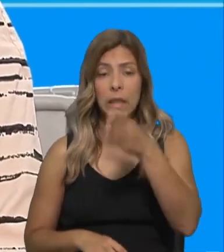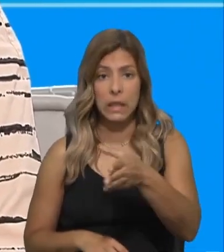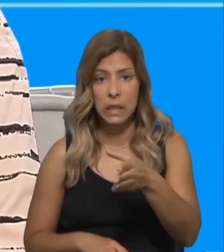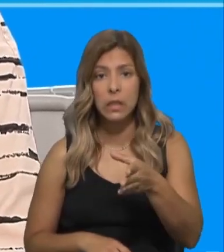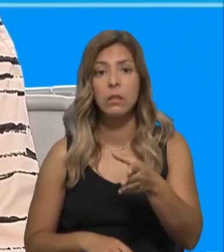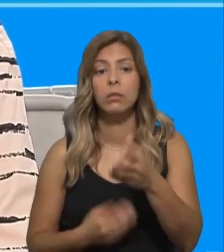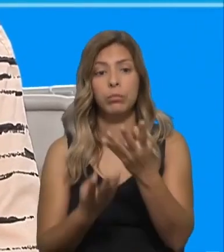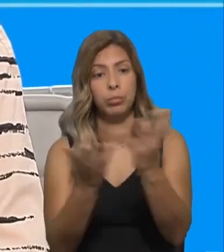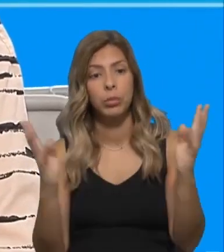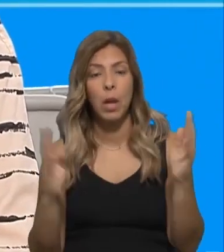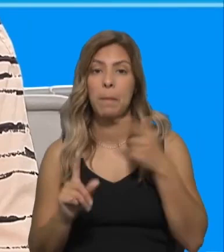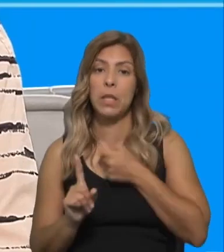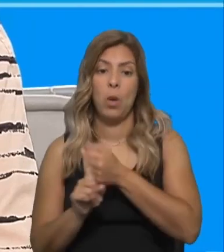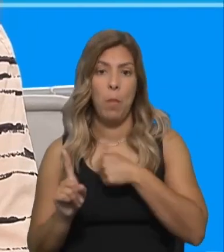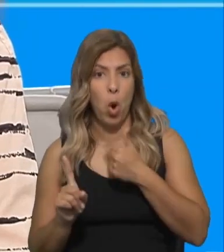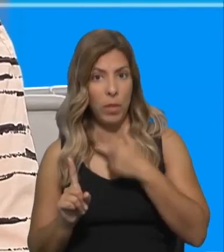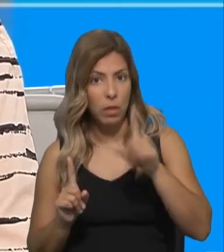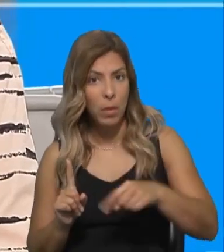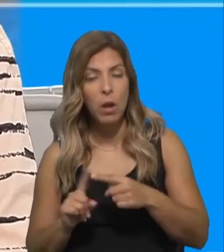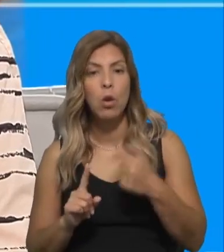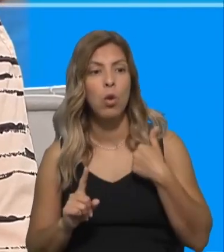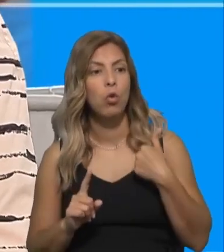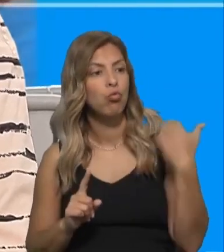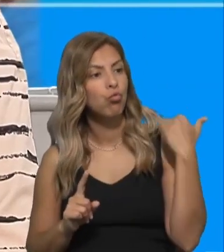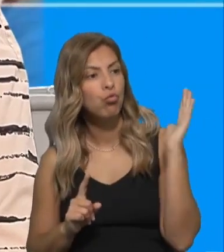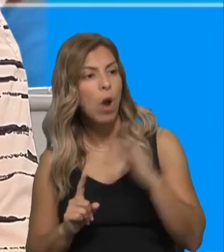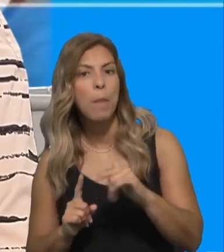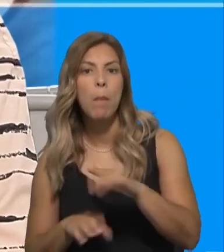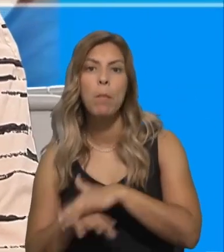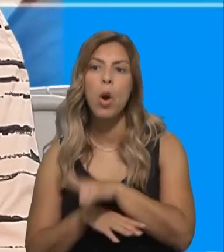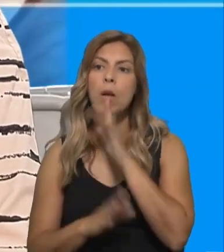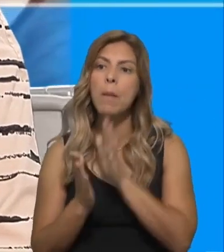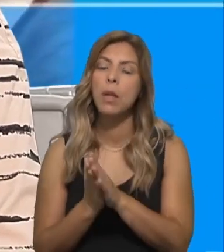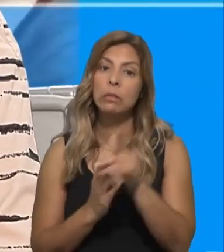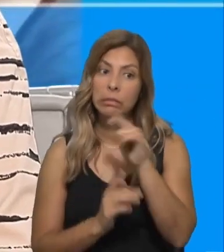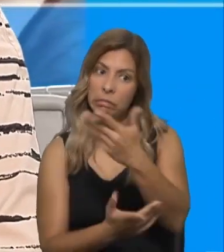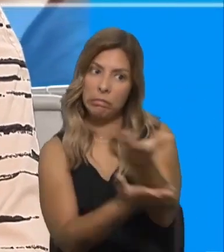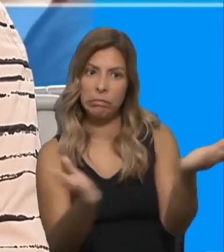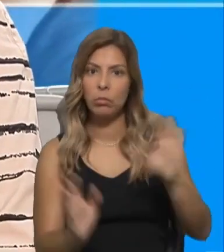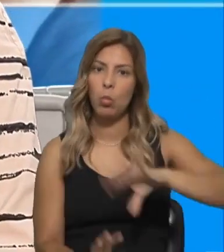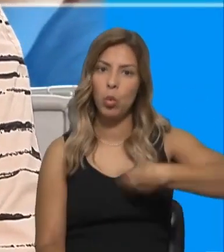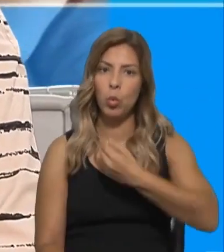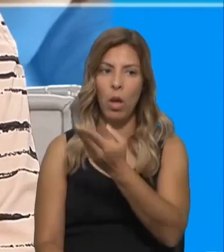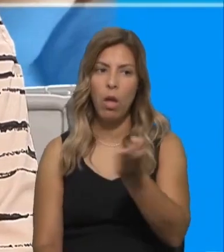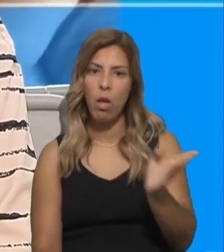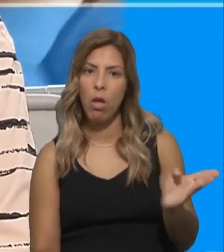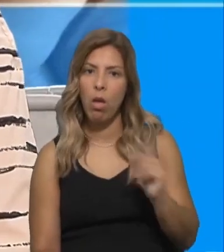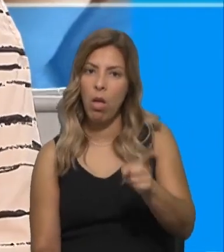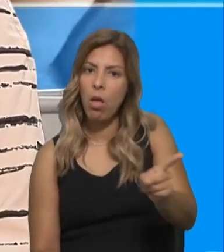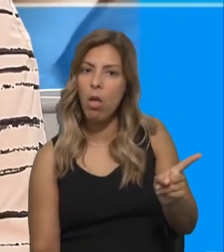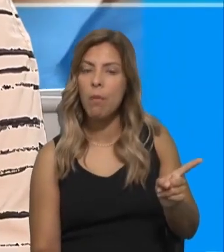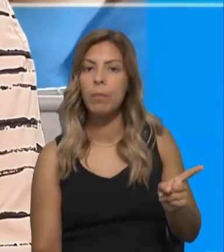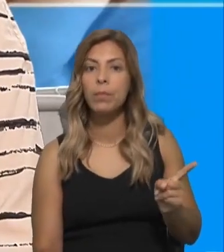a sua missão, somos chamados exatamente a propor a Igreja nesse mundo. Essa é a realidade para a qual